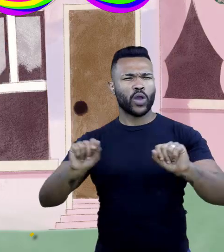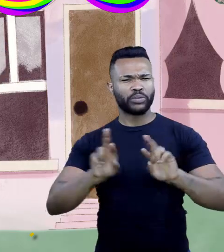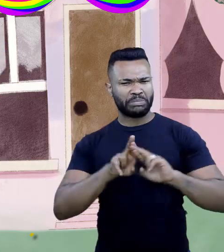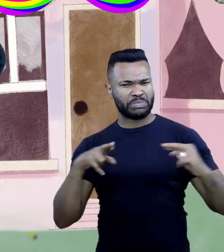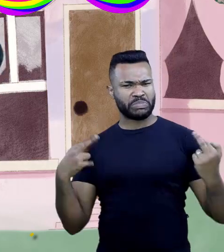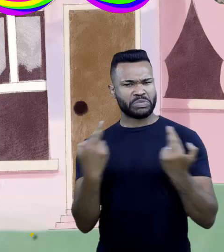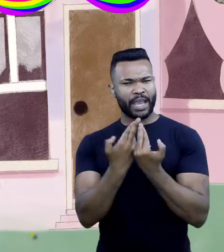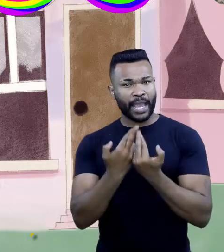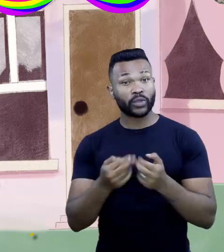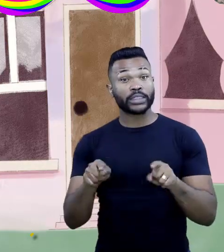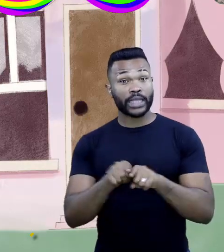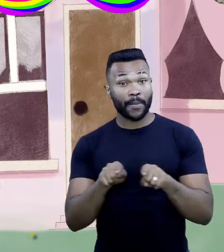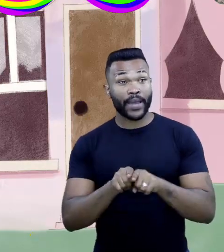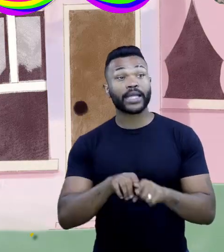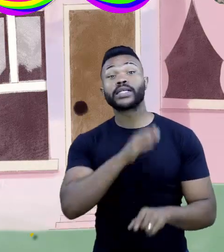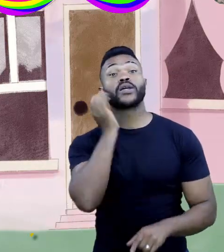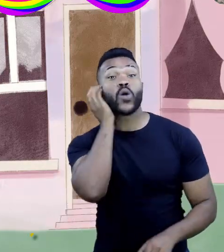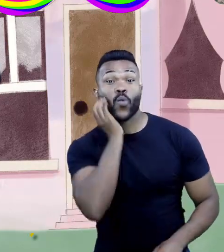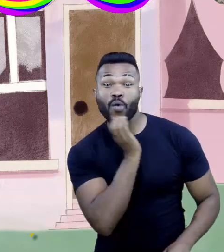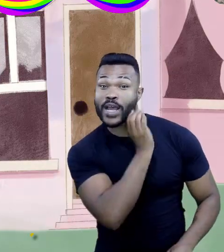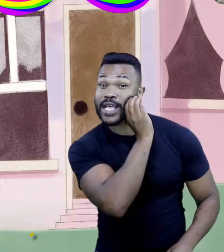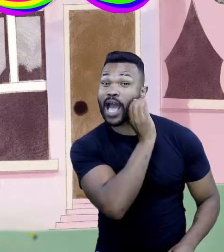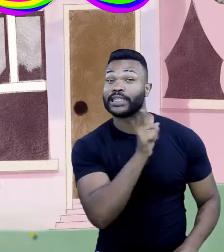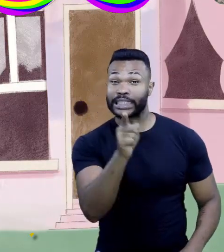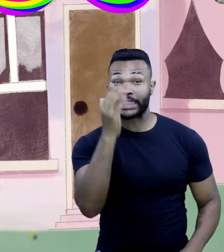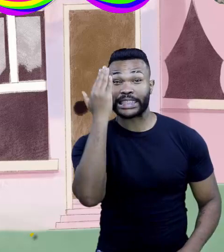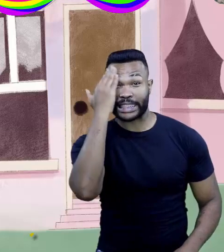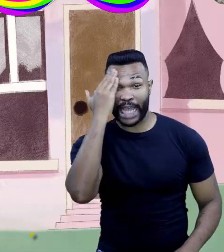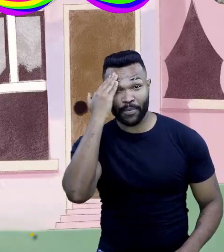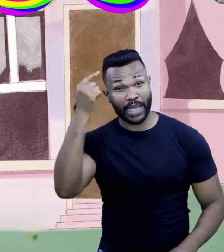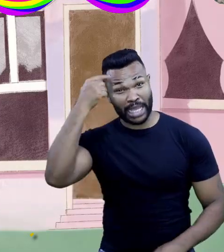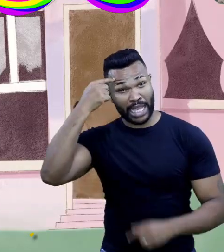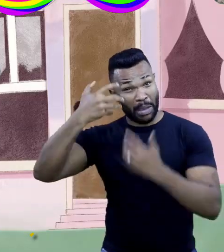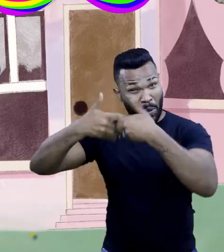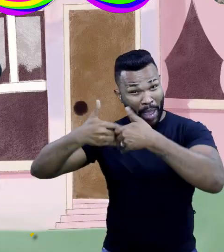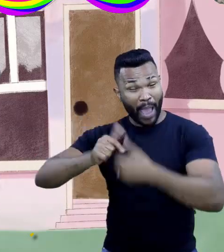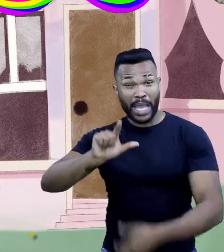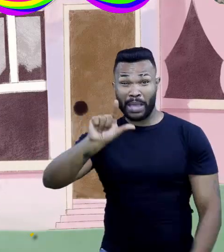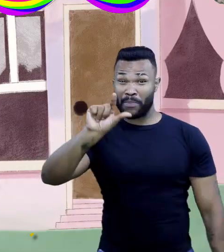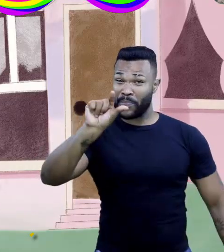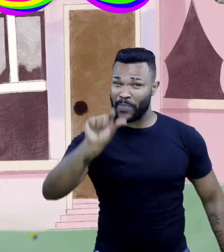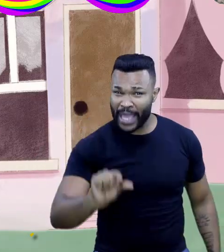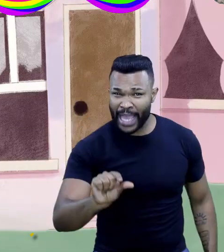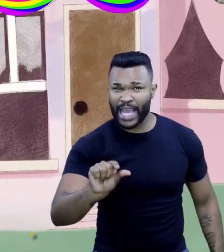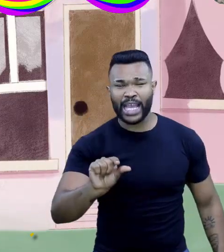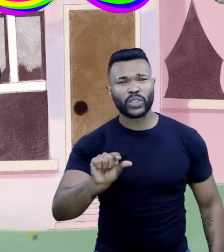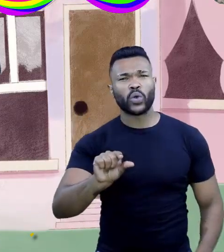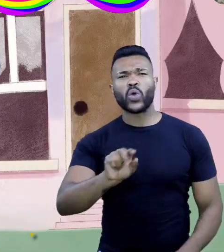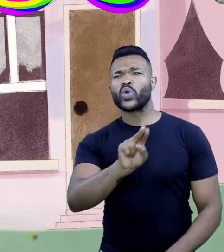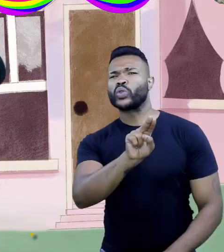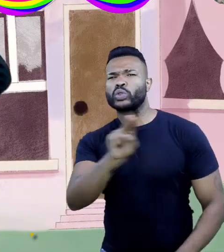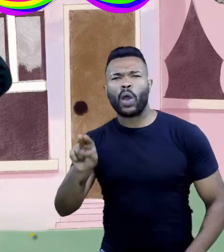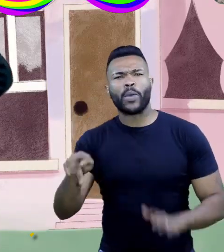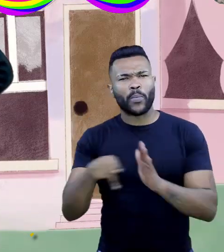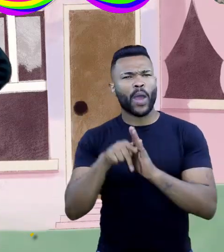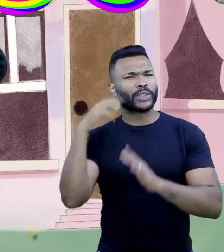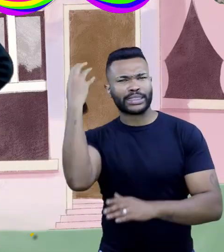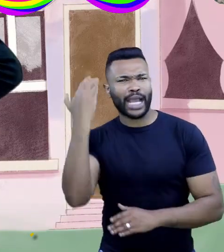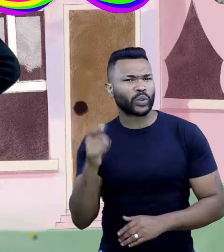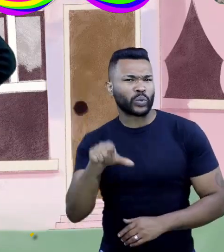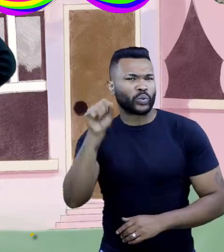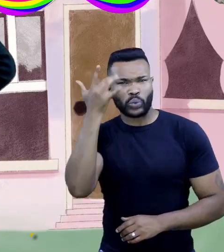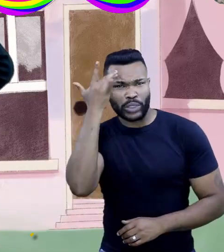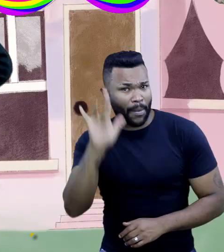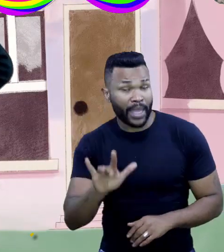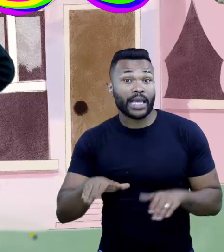babadeiro de todo o reino. Bolsonaro, como vocês já sabem, com o cérebro de ervilha que tem, não conseguiu escolher o